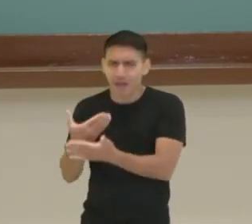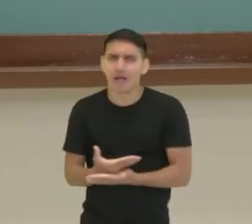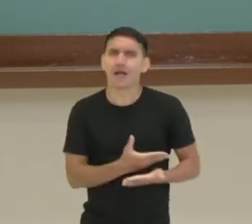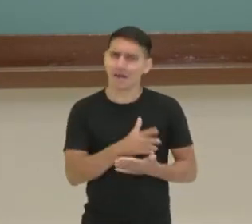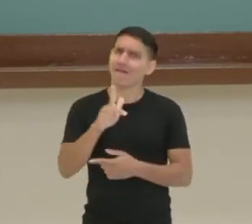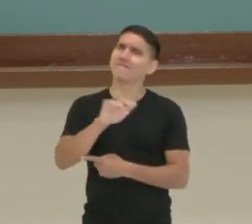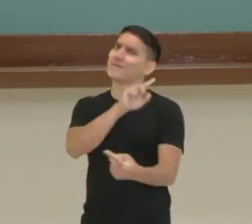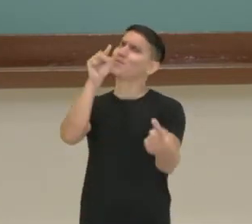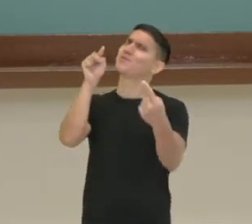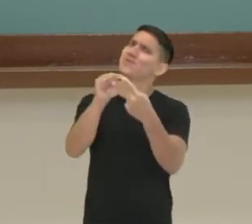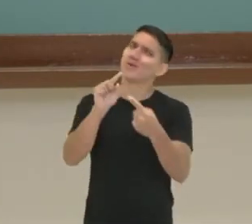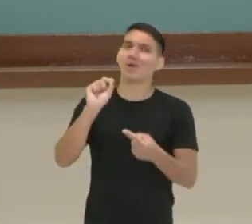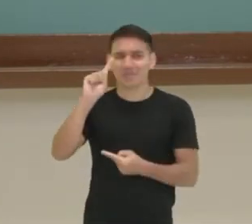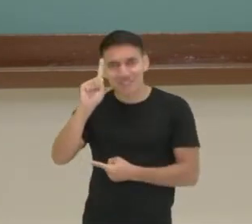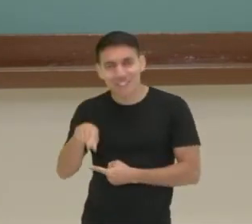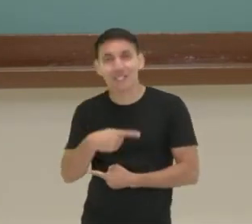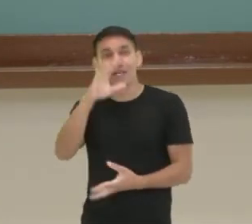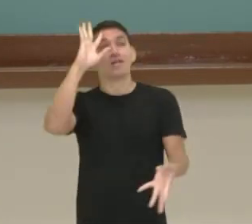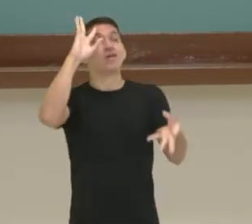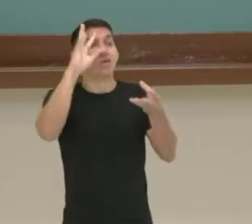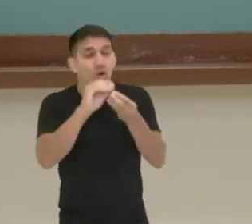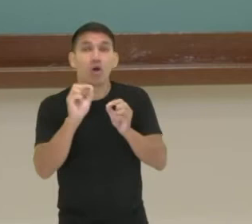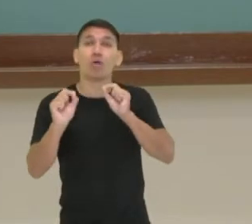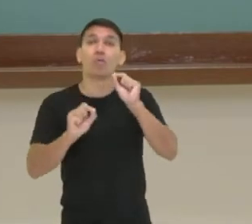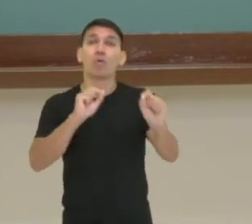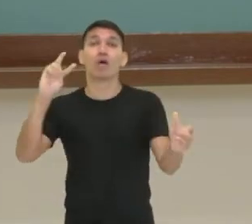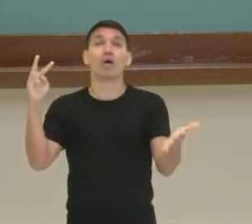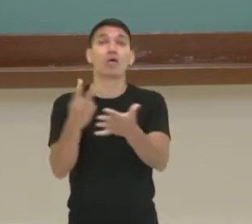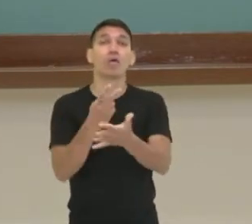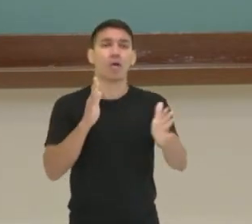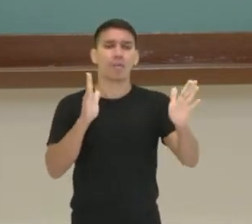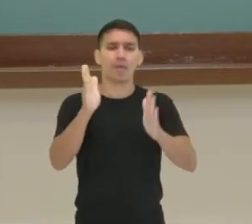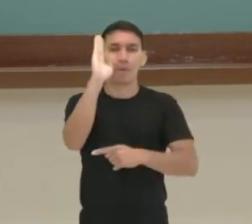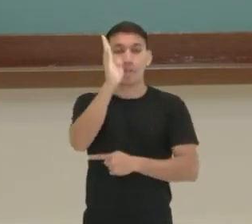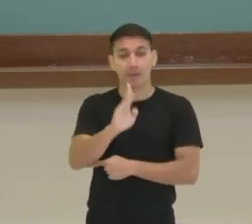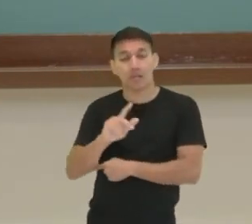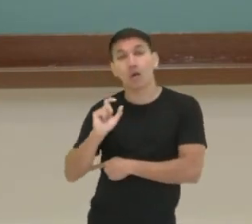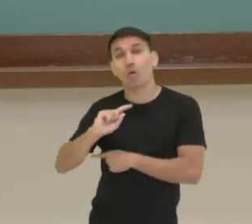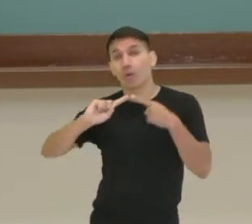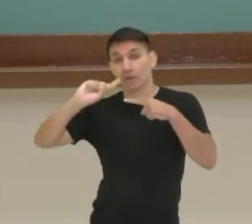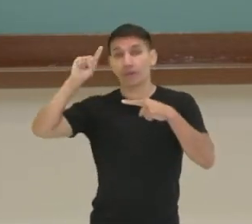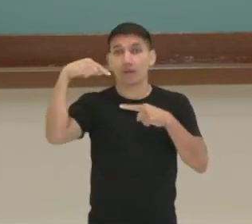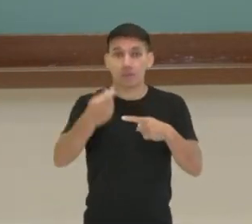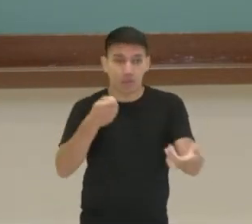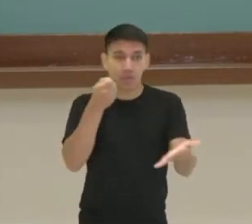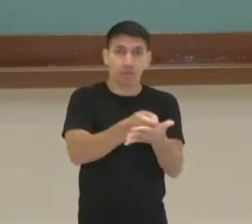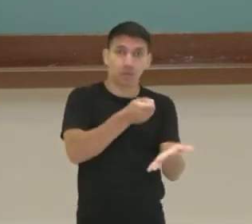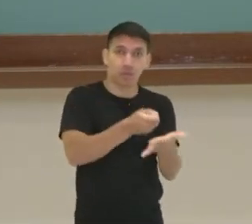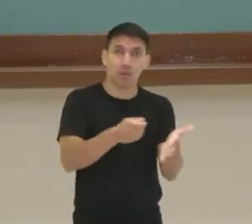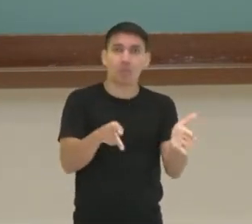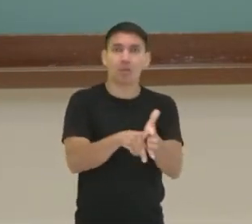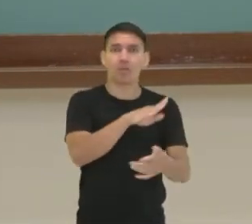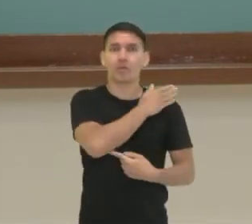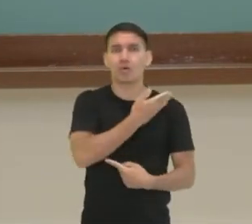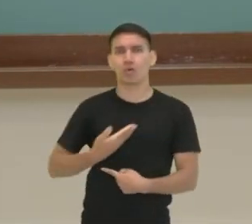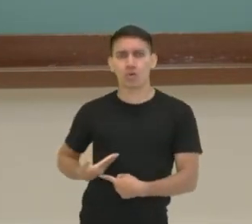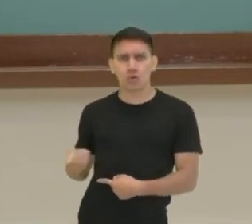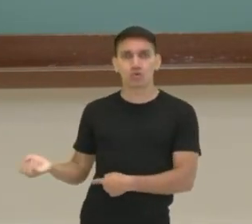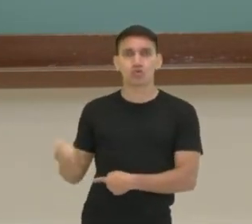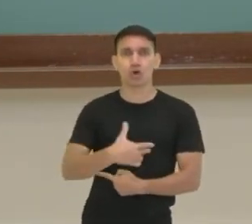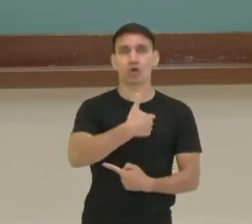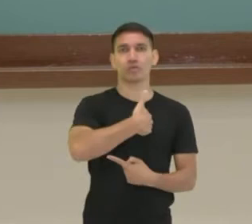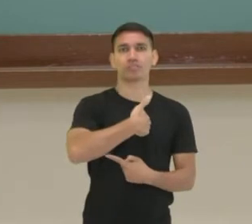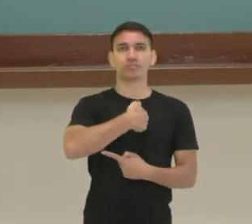grande objetivo, que é compreender o que aconteceu com o Brasil depois da ditadura do Estado Novo, de Getúlio Vargas.